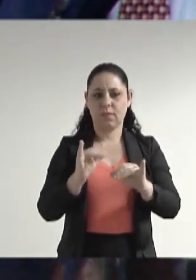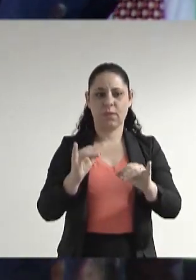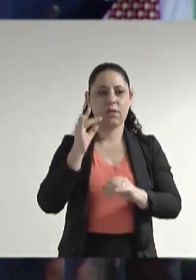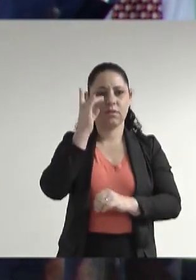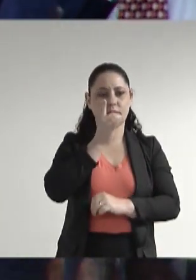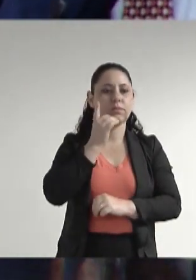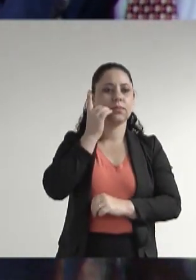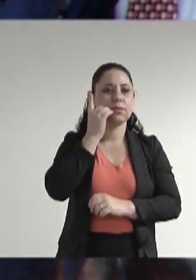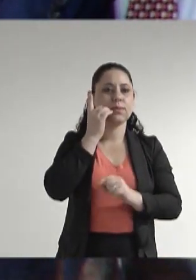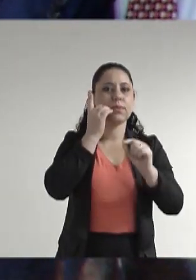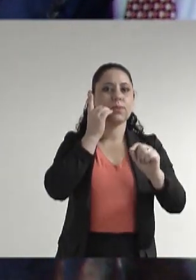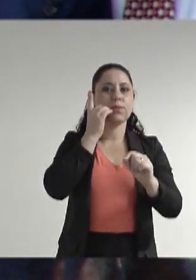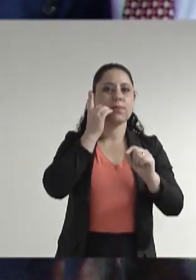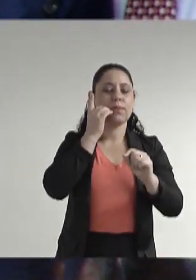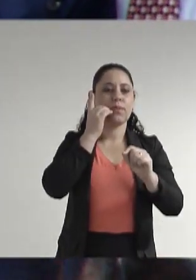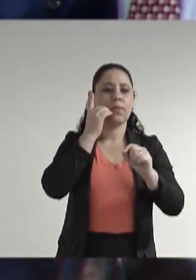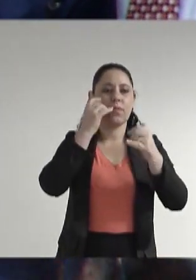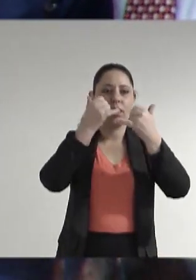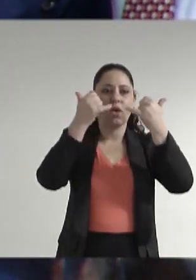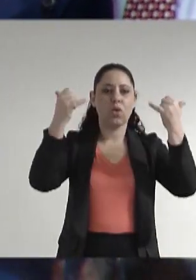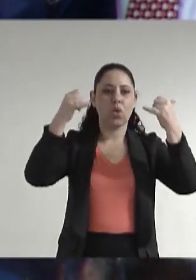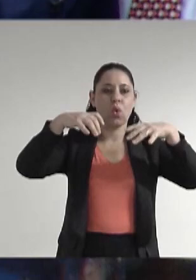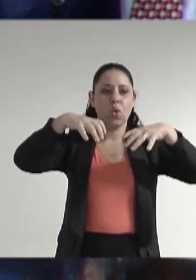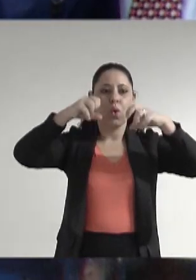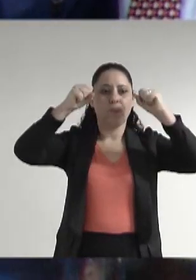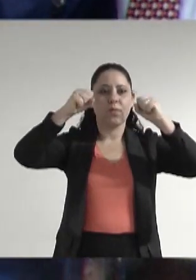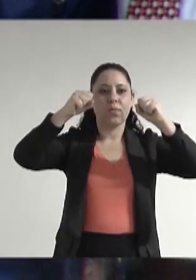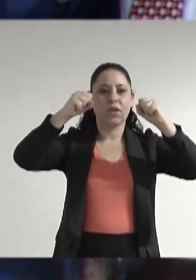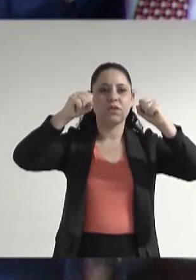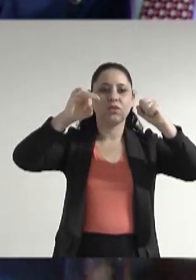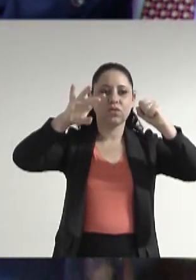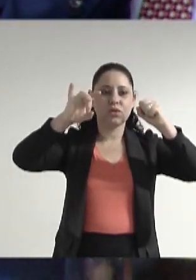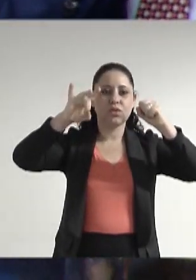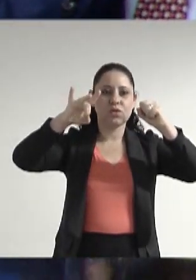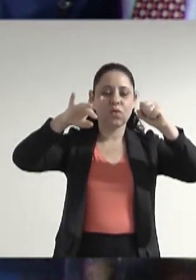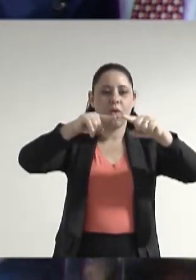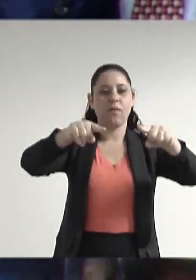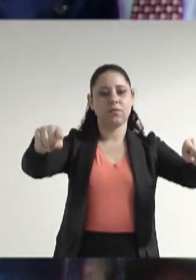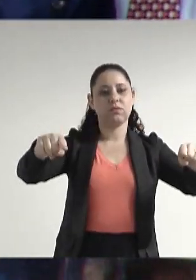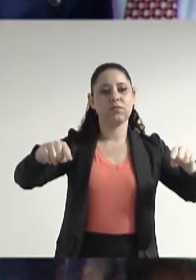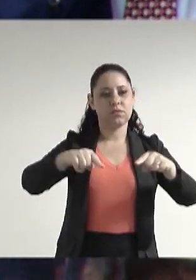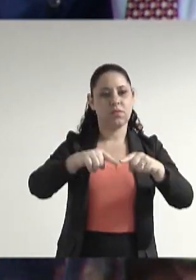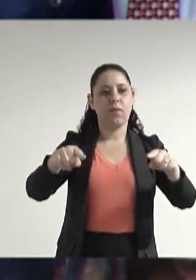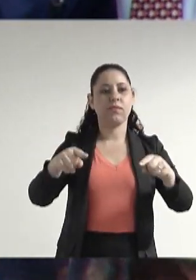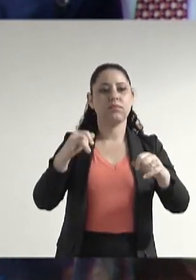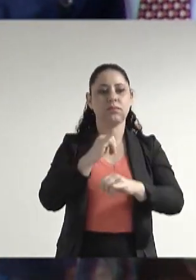senhores deputados que a queda de energia não foi só na Assembleia, nem só no plenário.